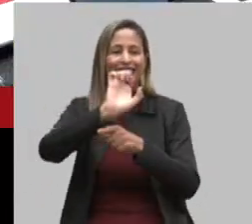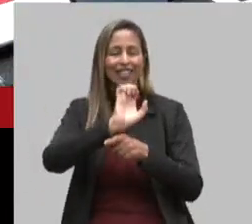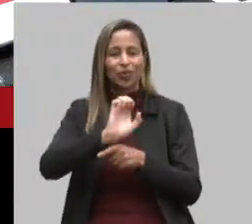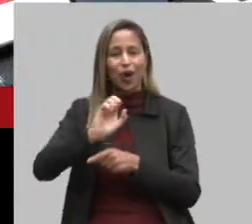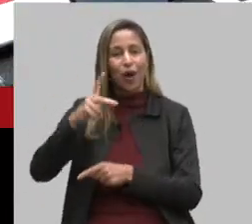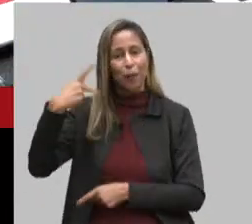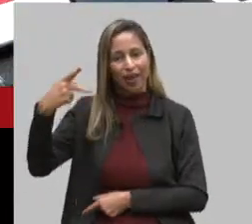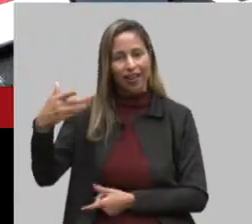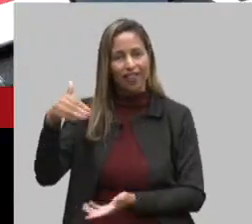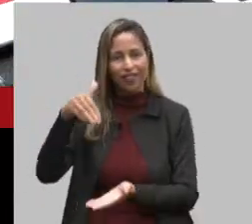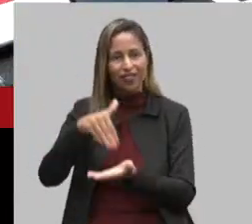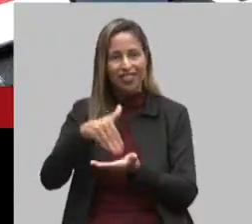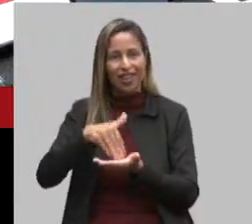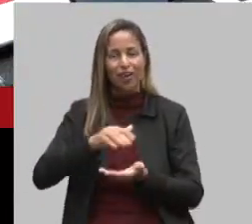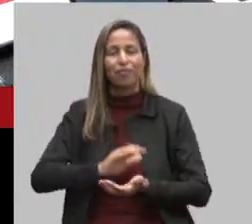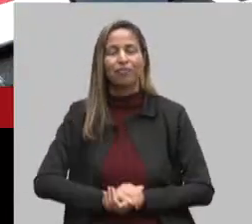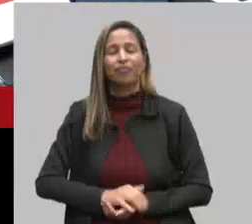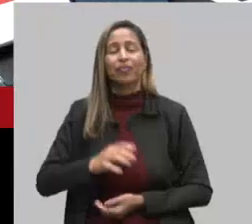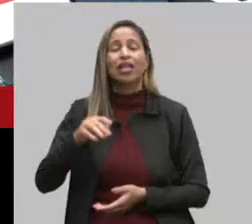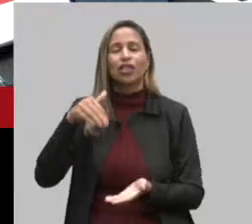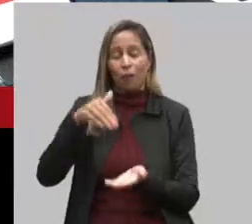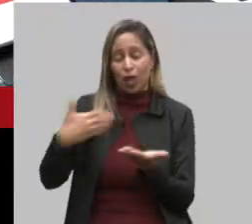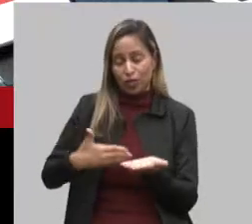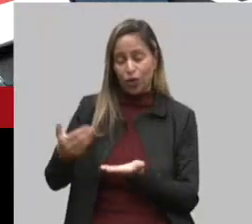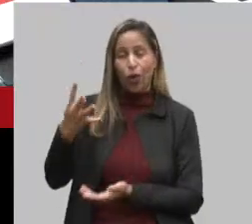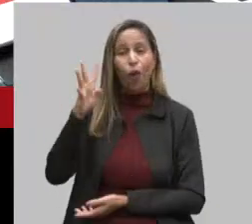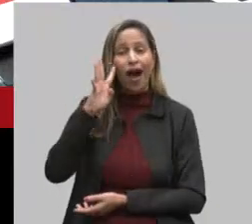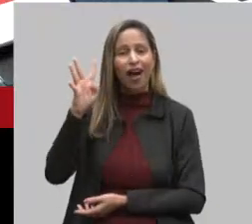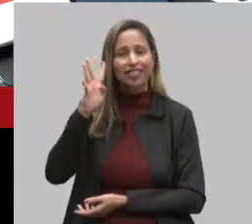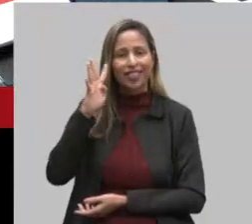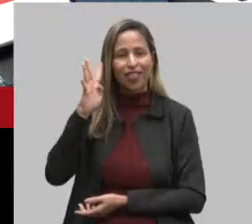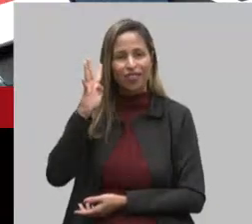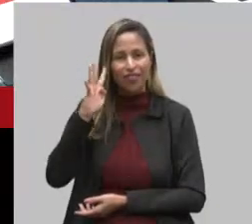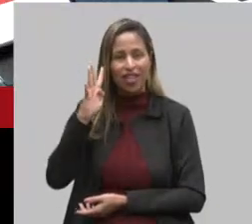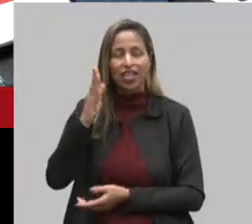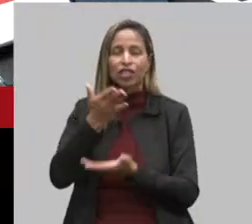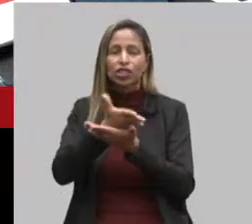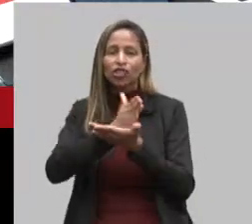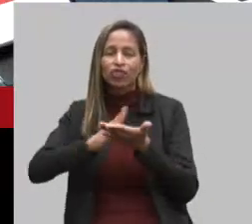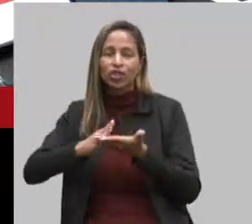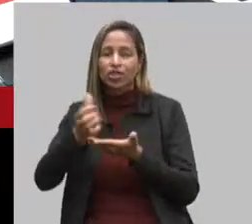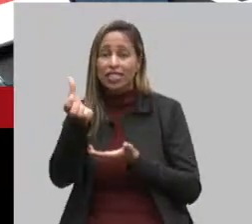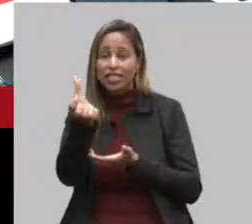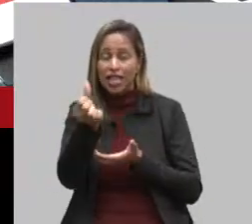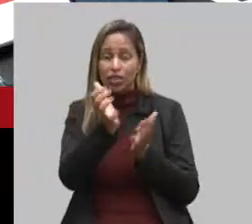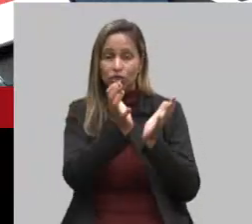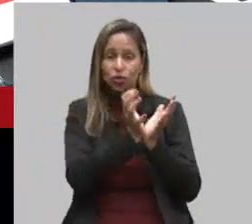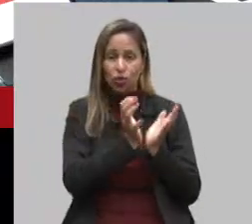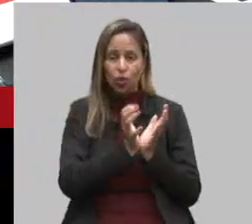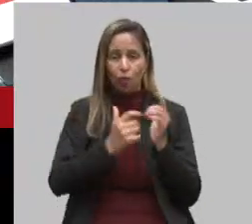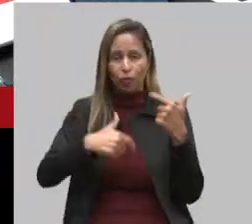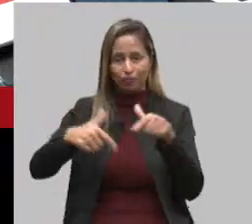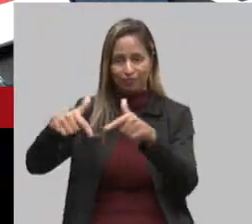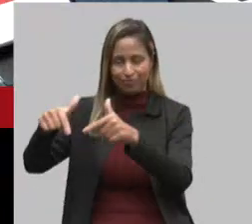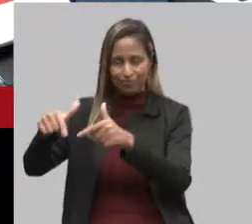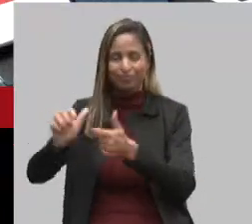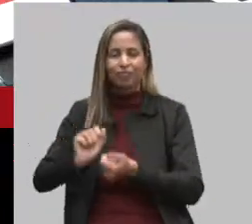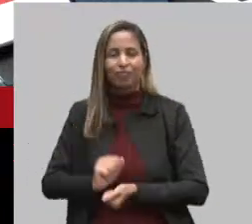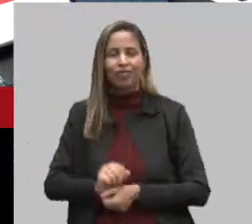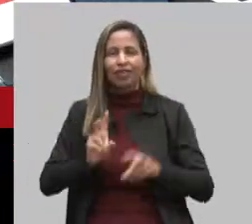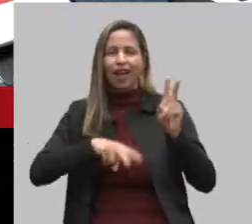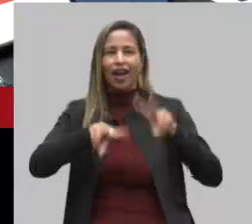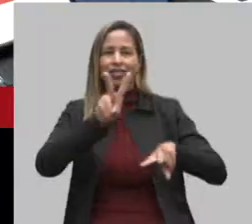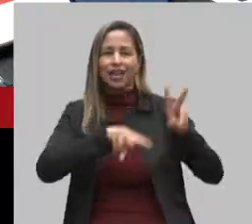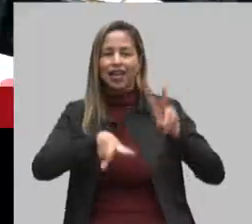final desde quarta eles estão aqui em Belo Horizonte eles estão divididos em seis grupos de trabalho eles analisaram as